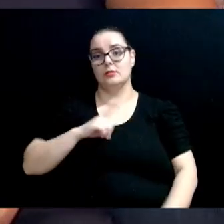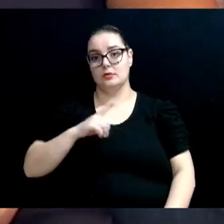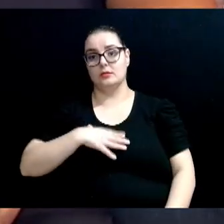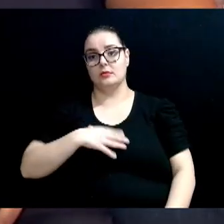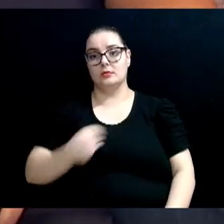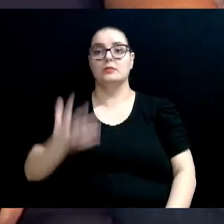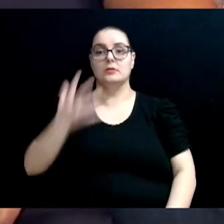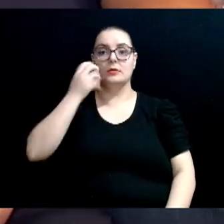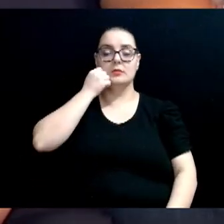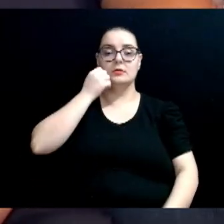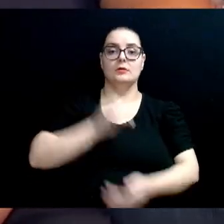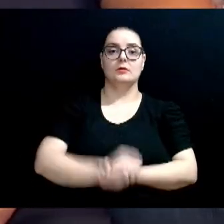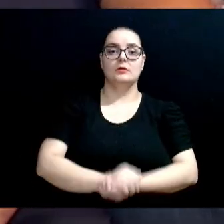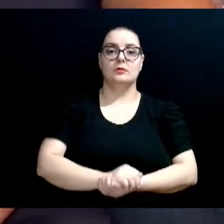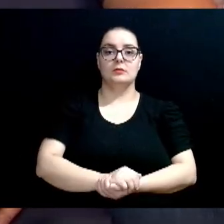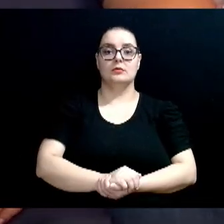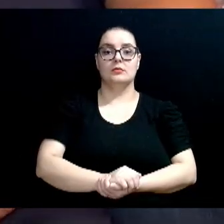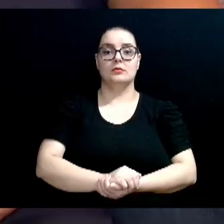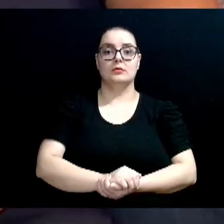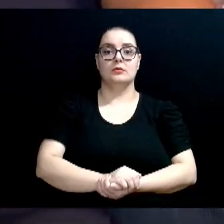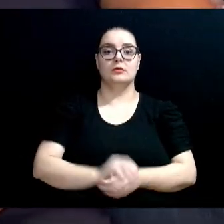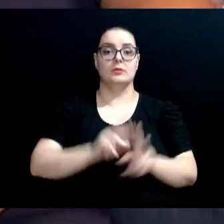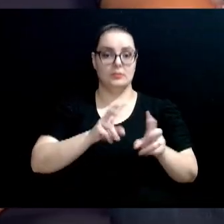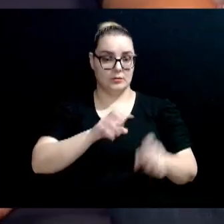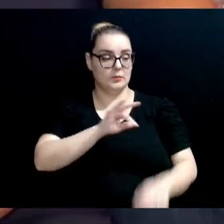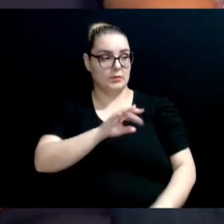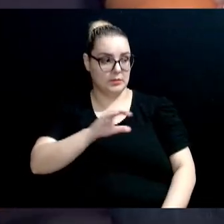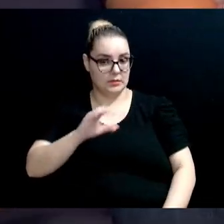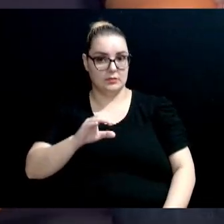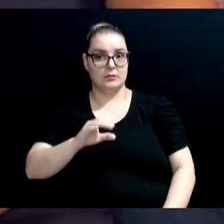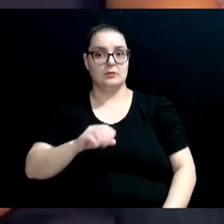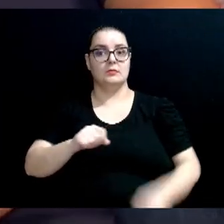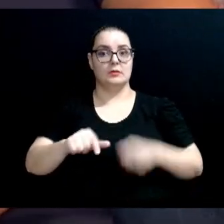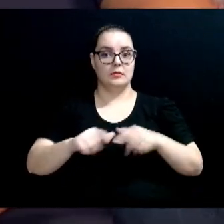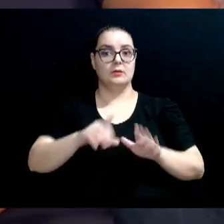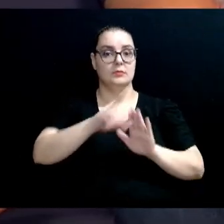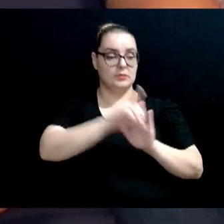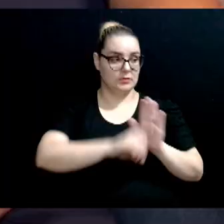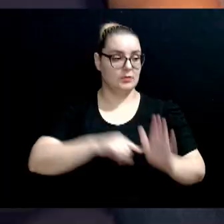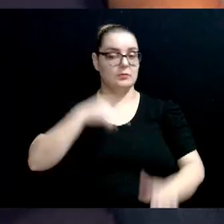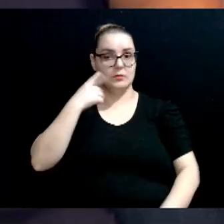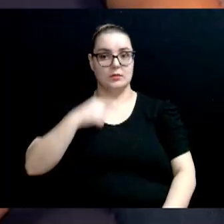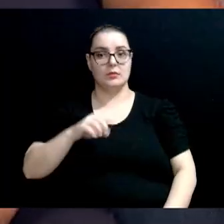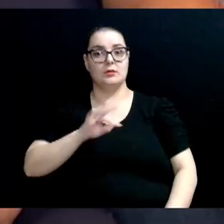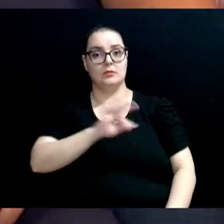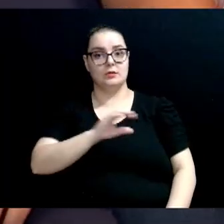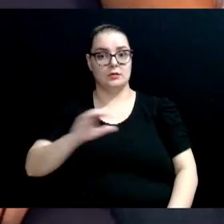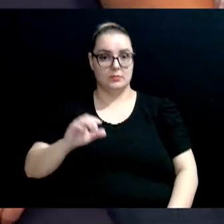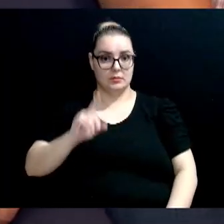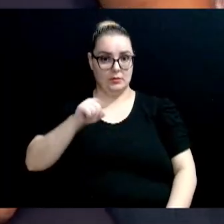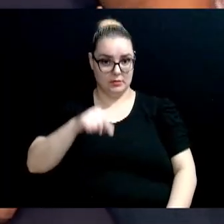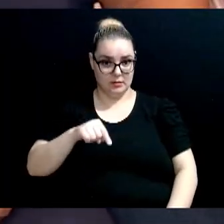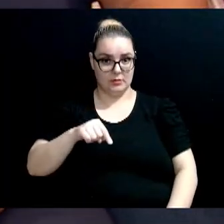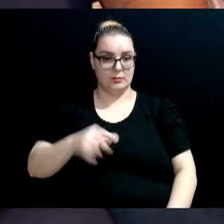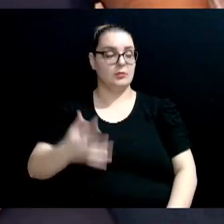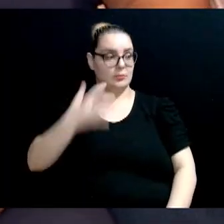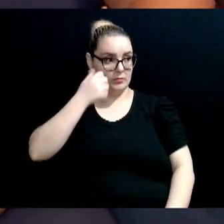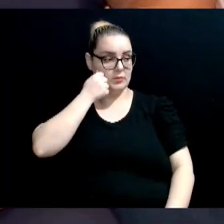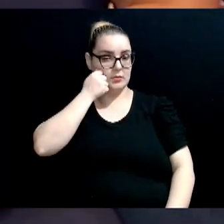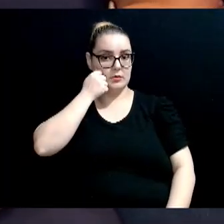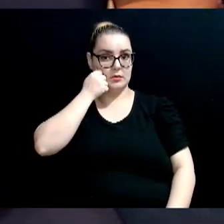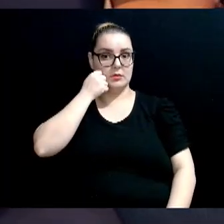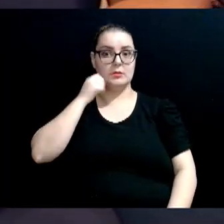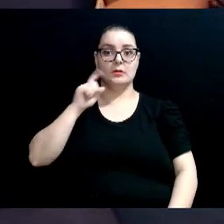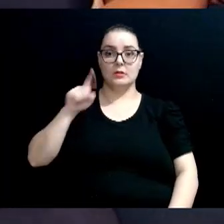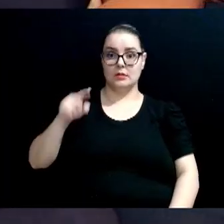adoção. E o tema do seu TCC, você é formada em advocacia, né, em direito. O tema do seu TCC foi sobre adoção?